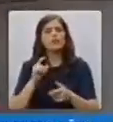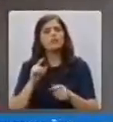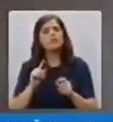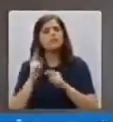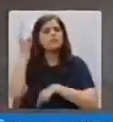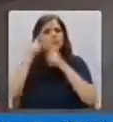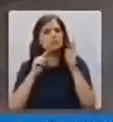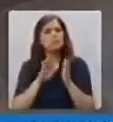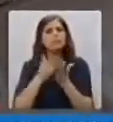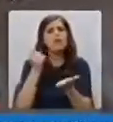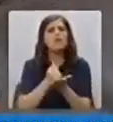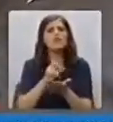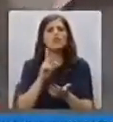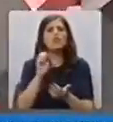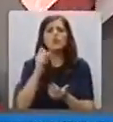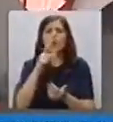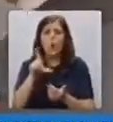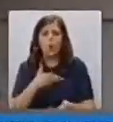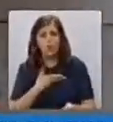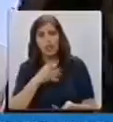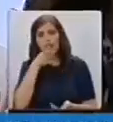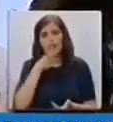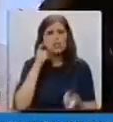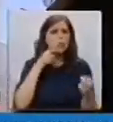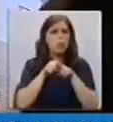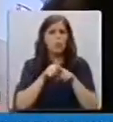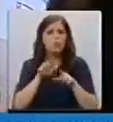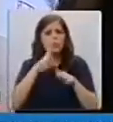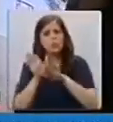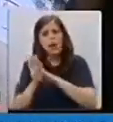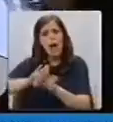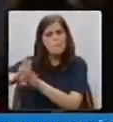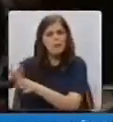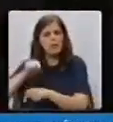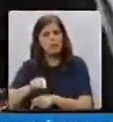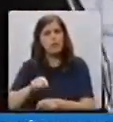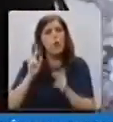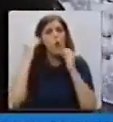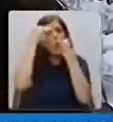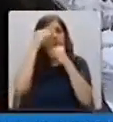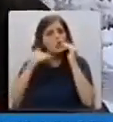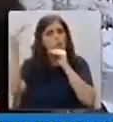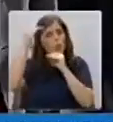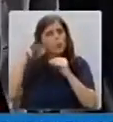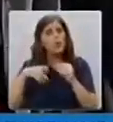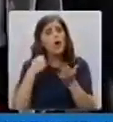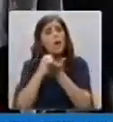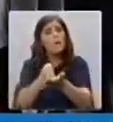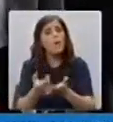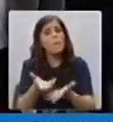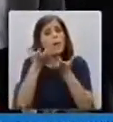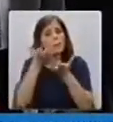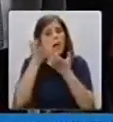que a política não teria implicações no processo e que o ensino superior deve apostar mais na internacionalização suportada pelos